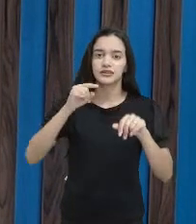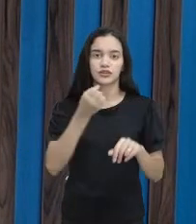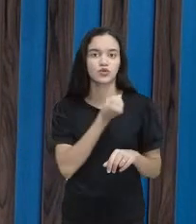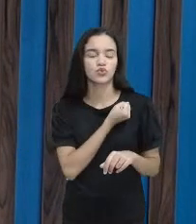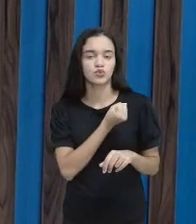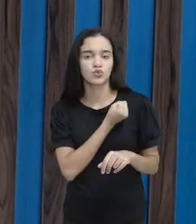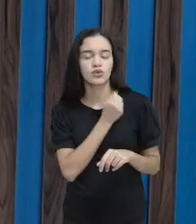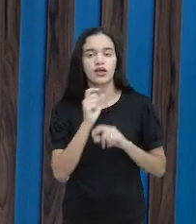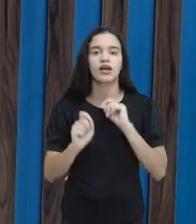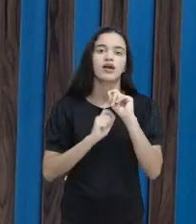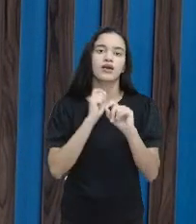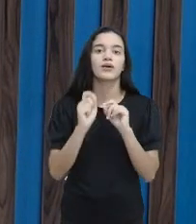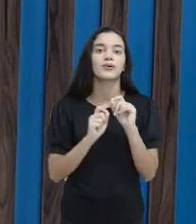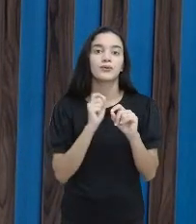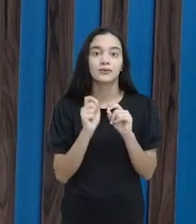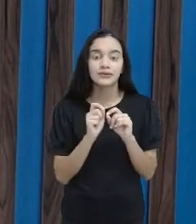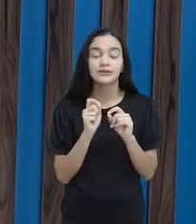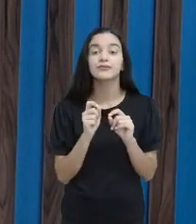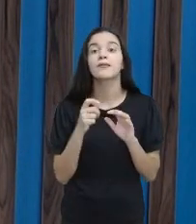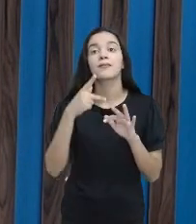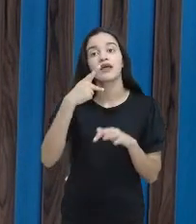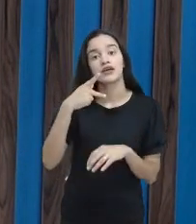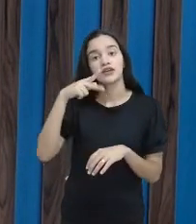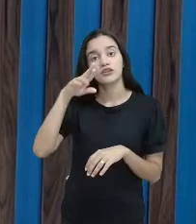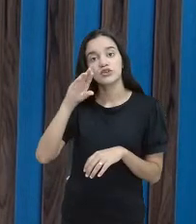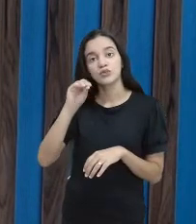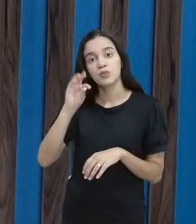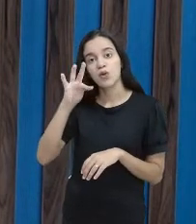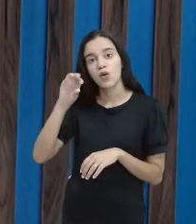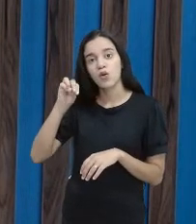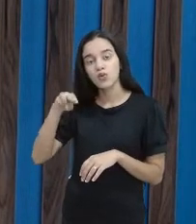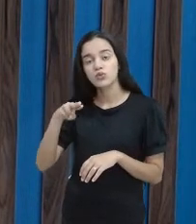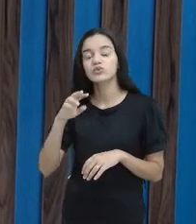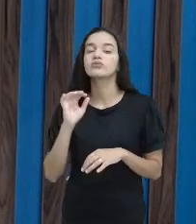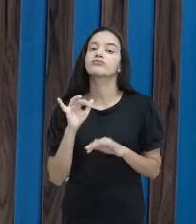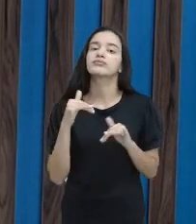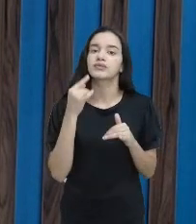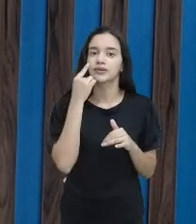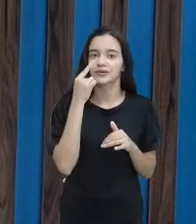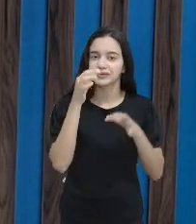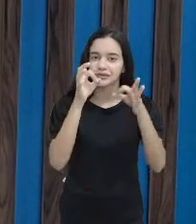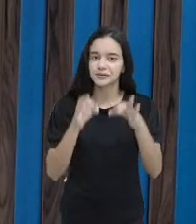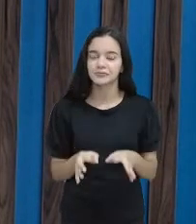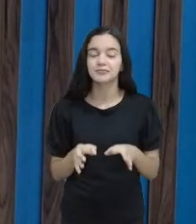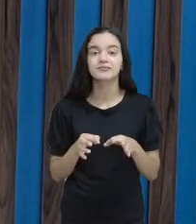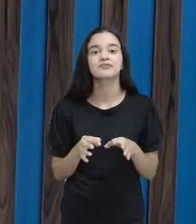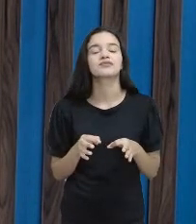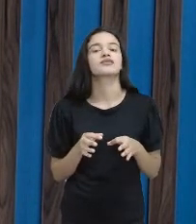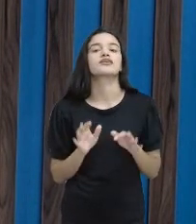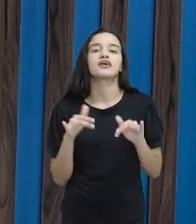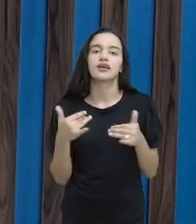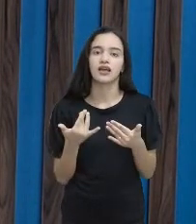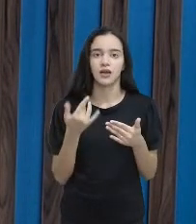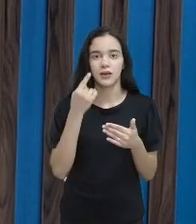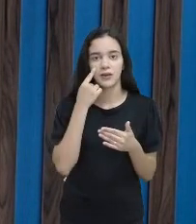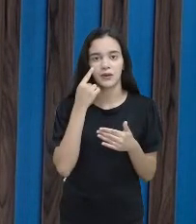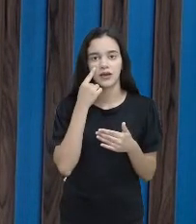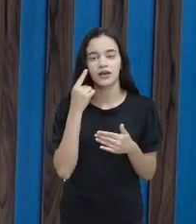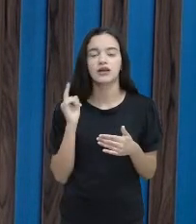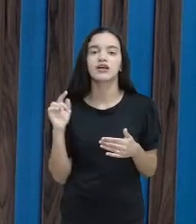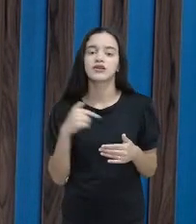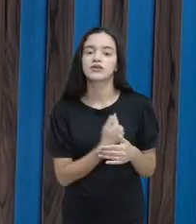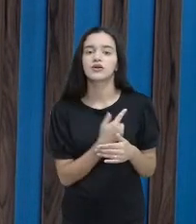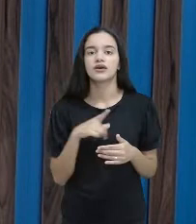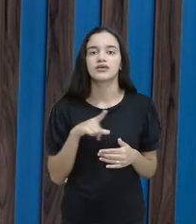atômico é o número de prótons existente ali no núcleo do átomo, tá certo? Lá no núcleo do átomo,